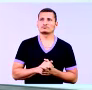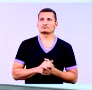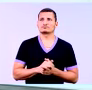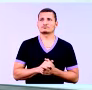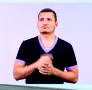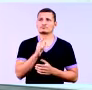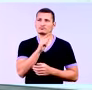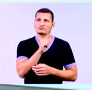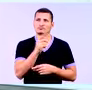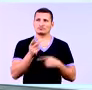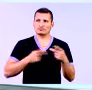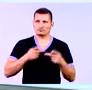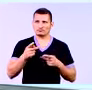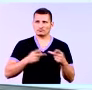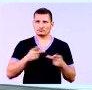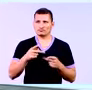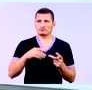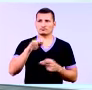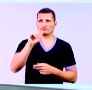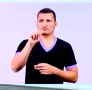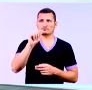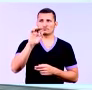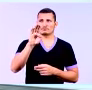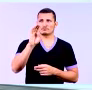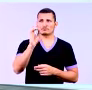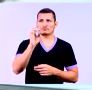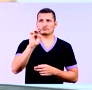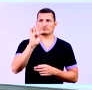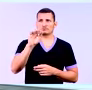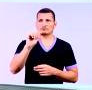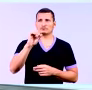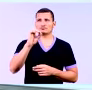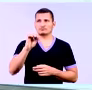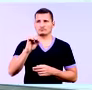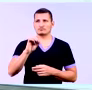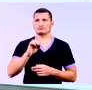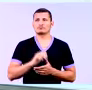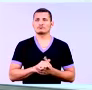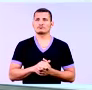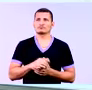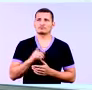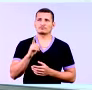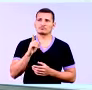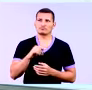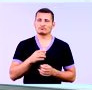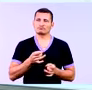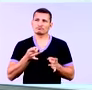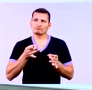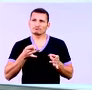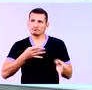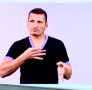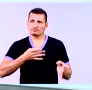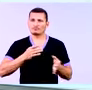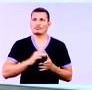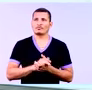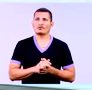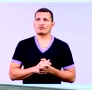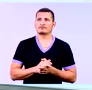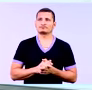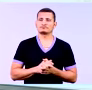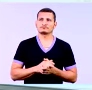aquele projeto que nós tínhamos foi abortado. Aquele projeto que nós tínhamos foi finalizado, né? Aquele projeto que nós tínhamos foi abandonado. Com